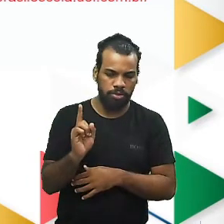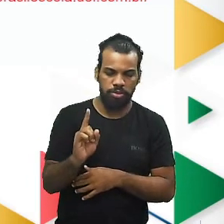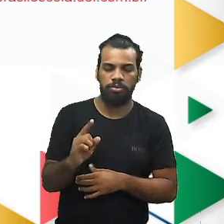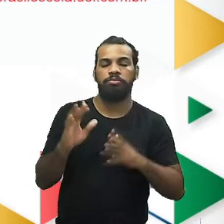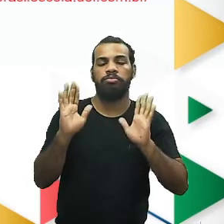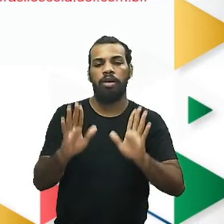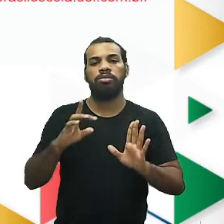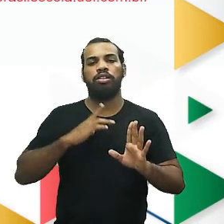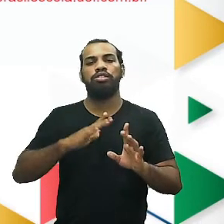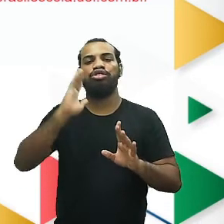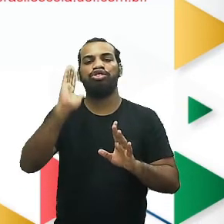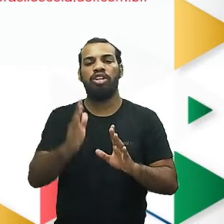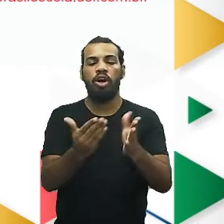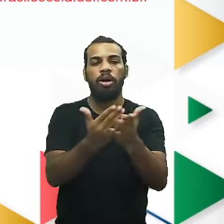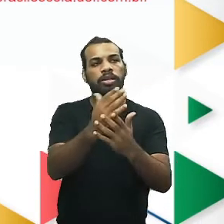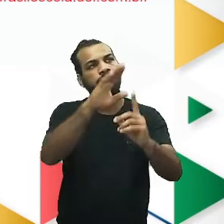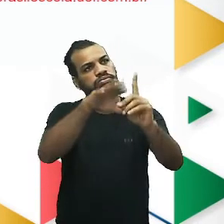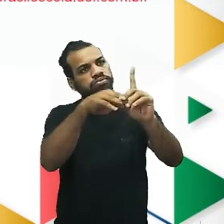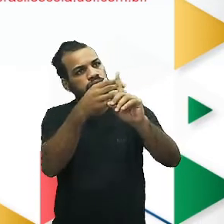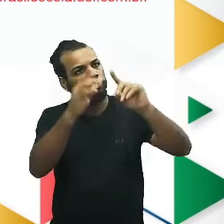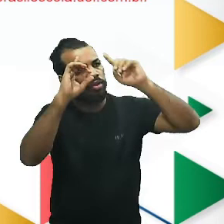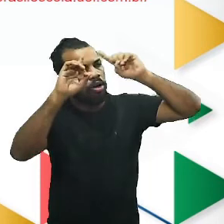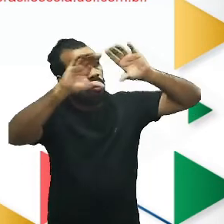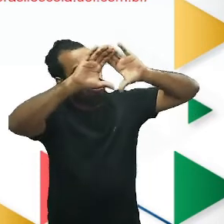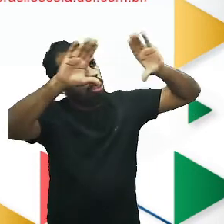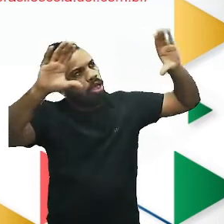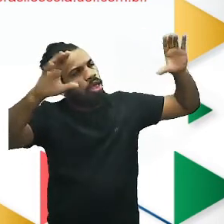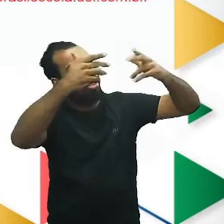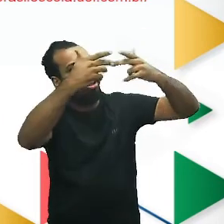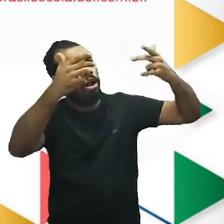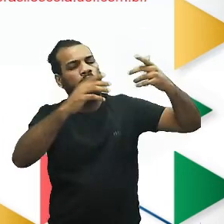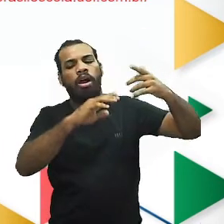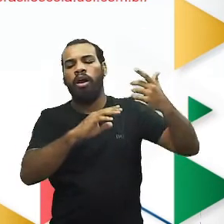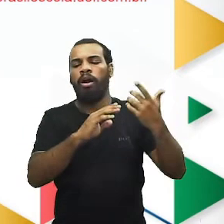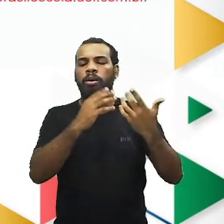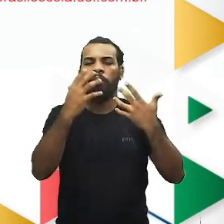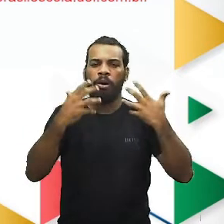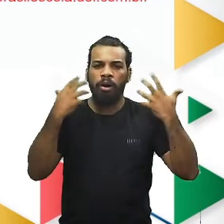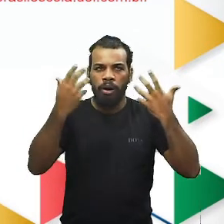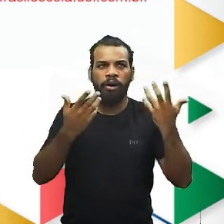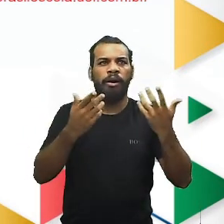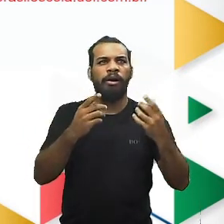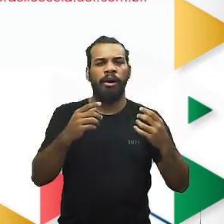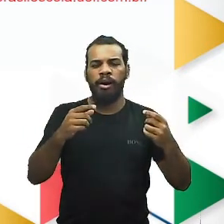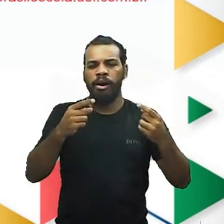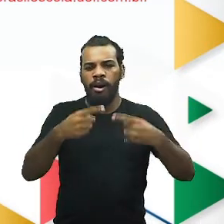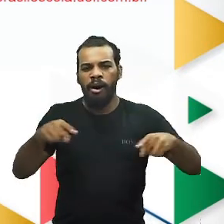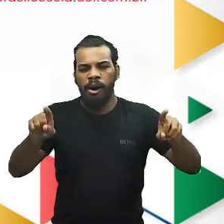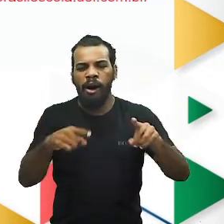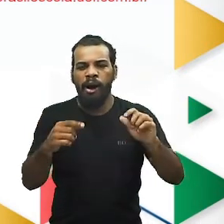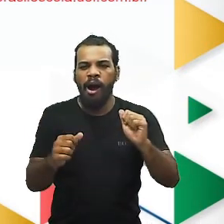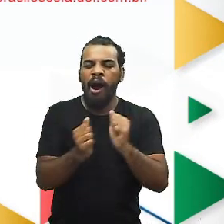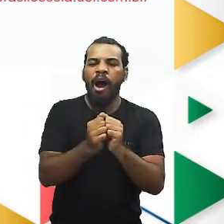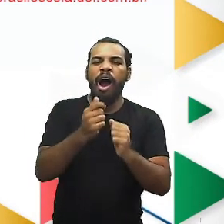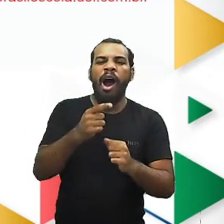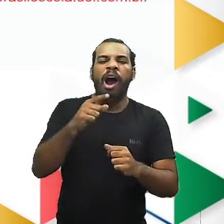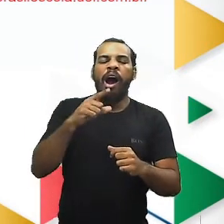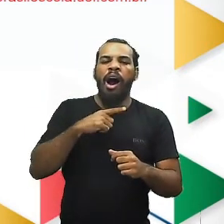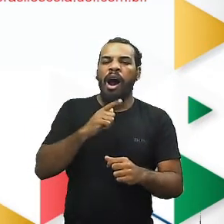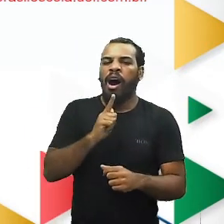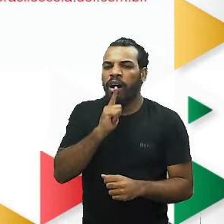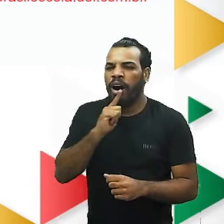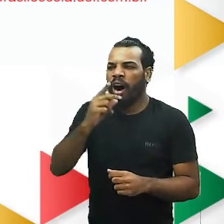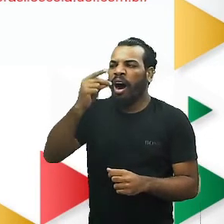em homenagem aos deuses, e em Roma as comédias incluíam canções e coreografias. Então, assim, já na Grécia